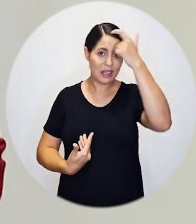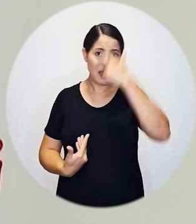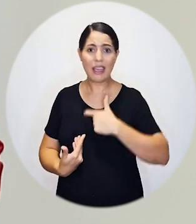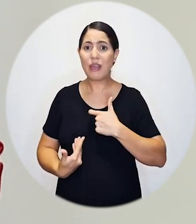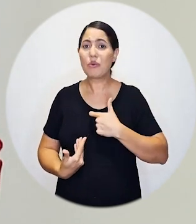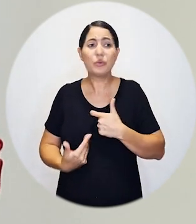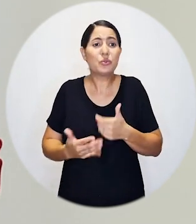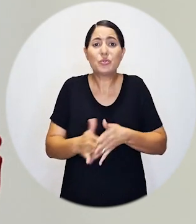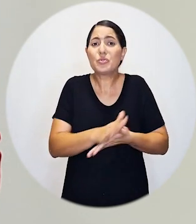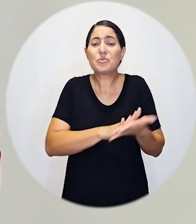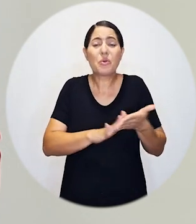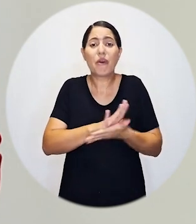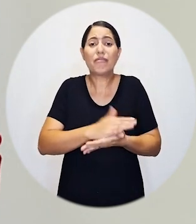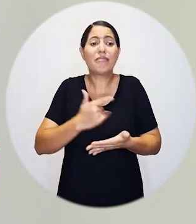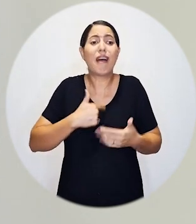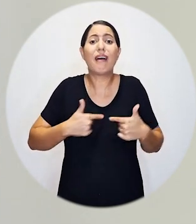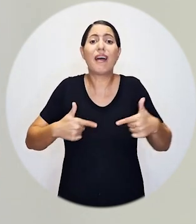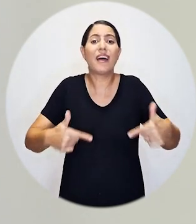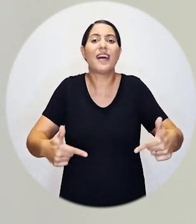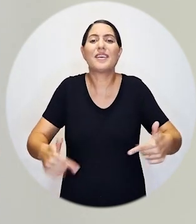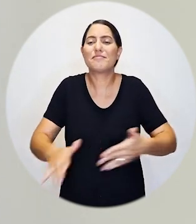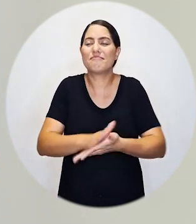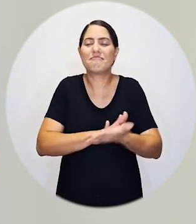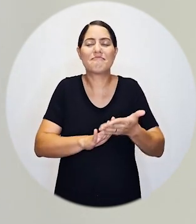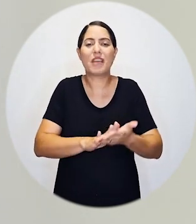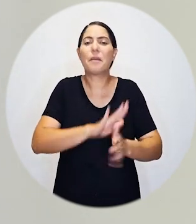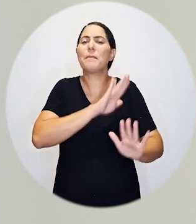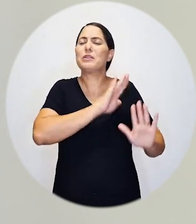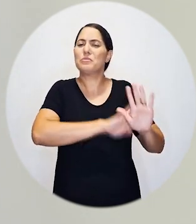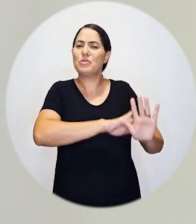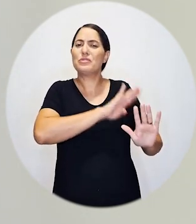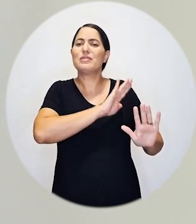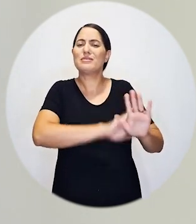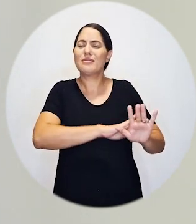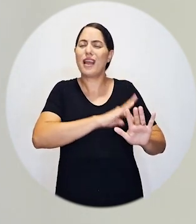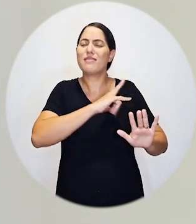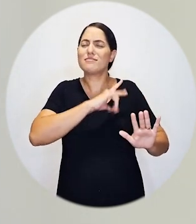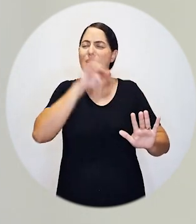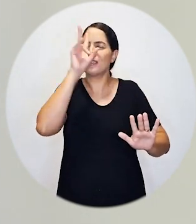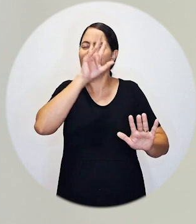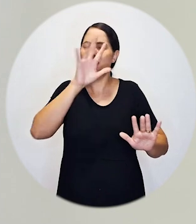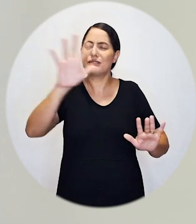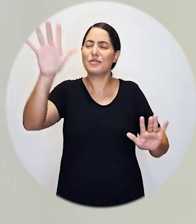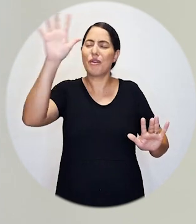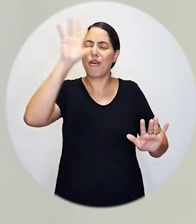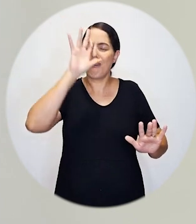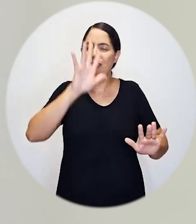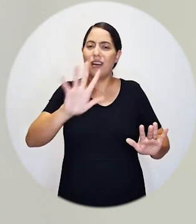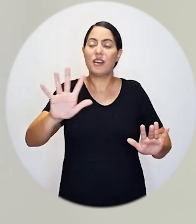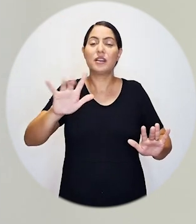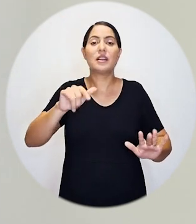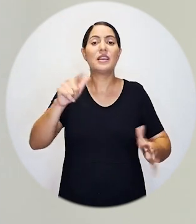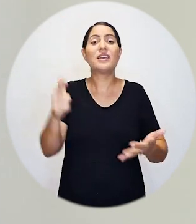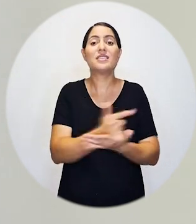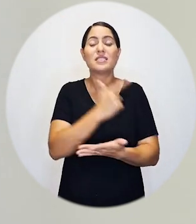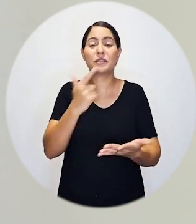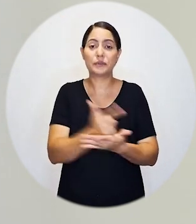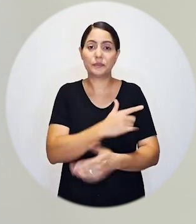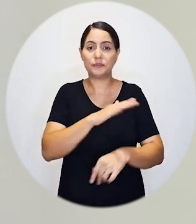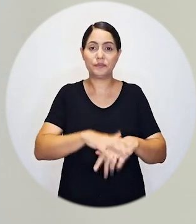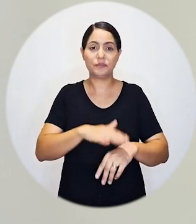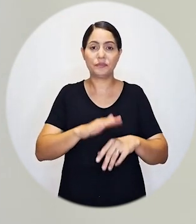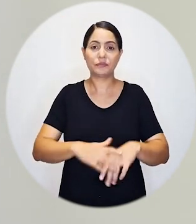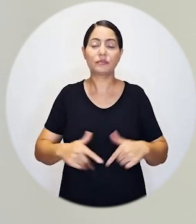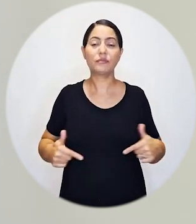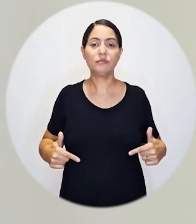não posso querer ser nada, mas a par disso trago dentro de mim todos os sonhos do mundo. O que eu queria deixar registrado com essa